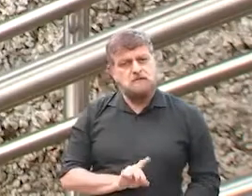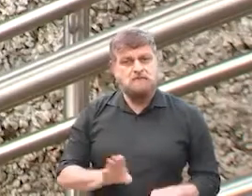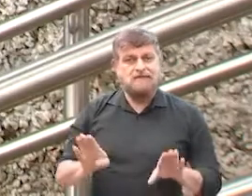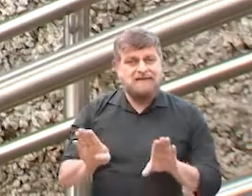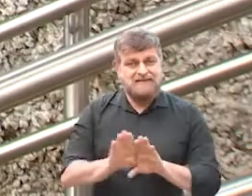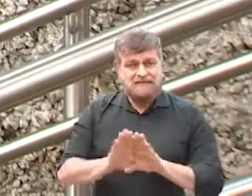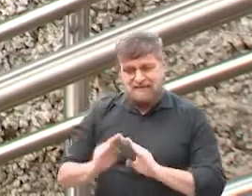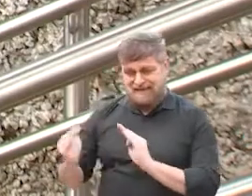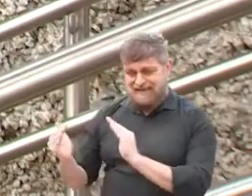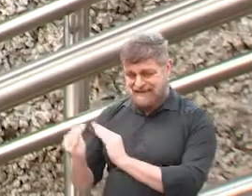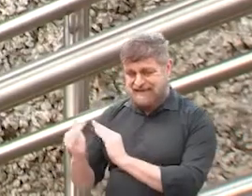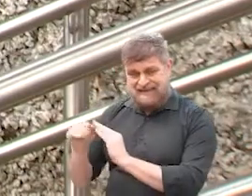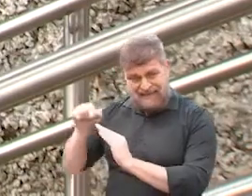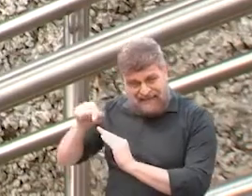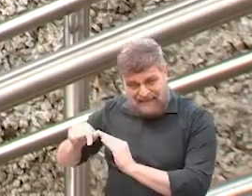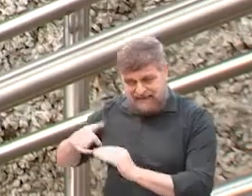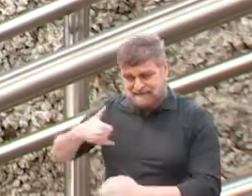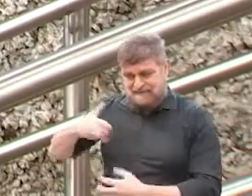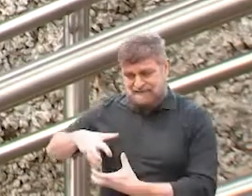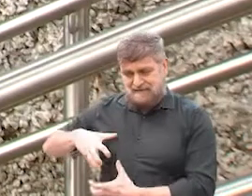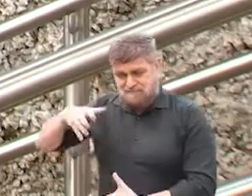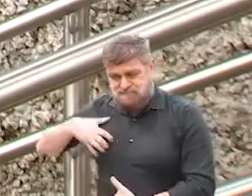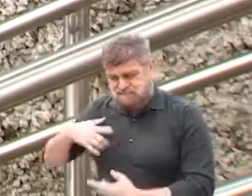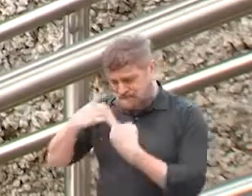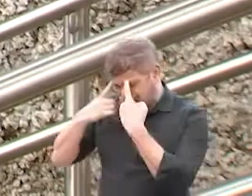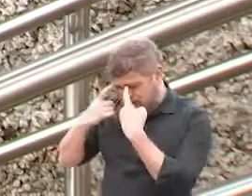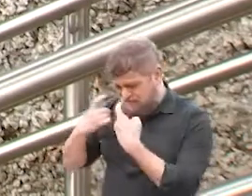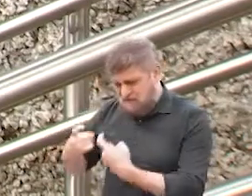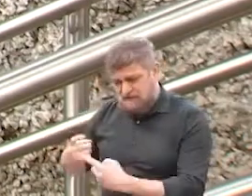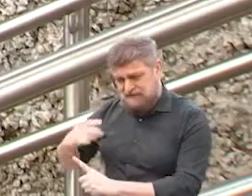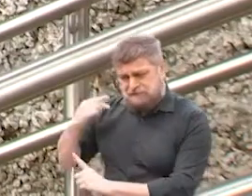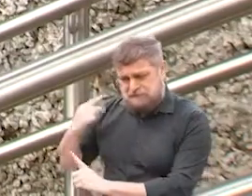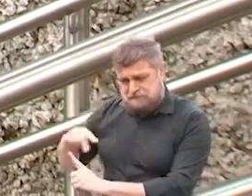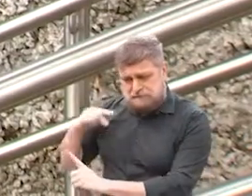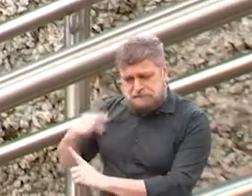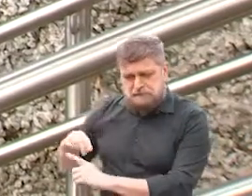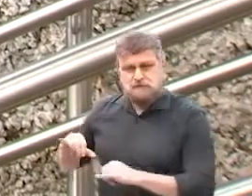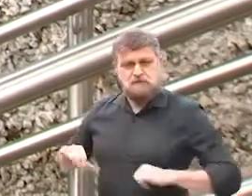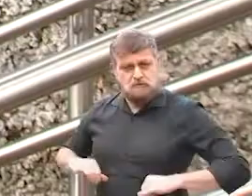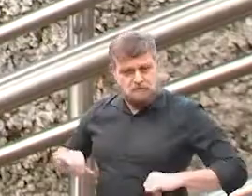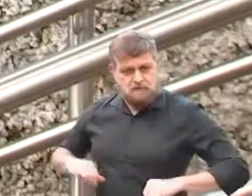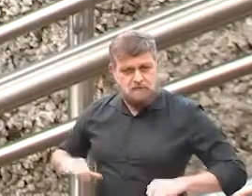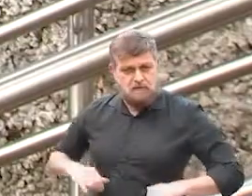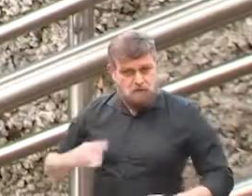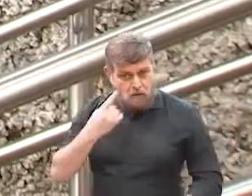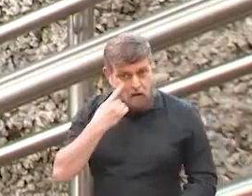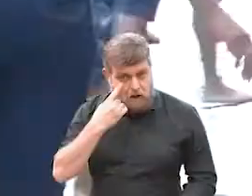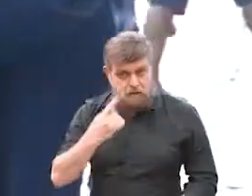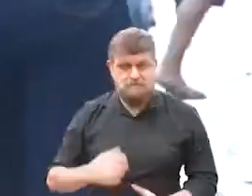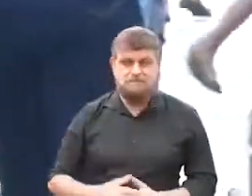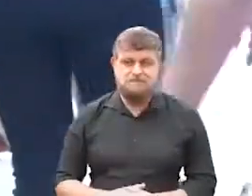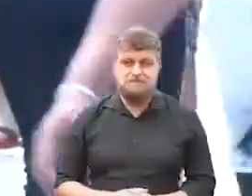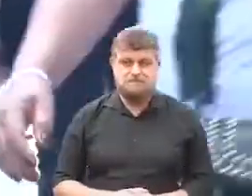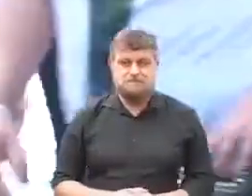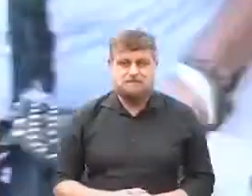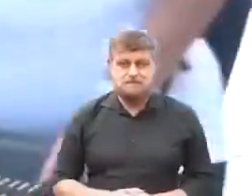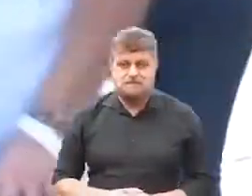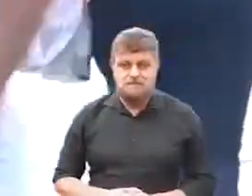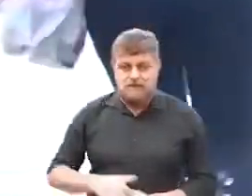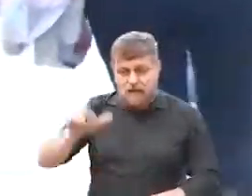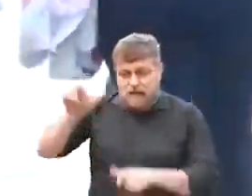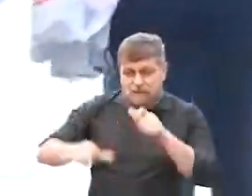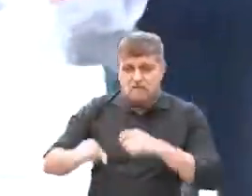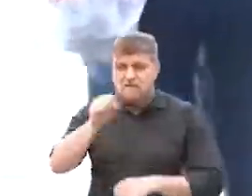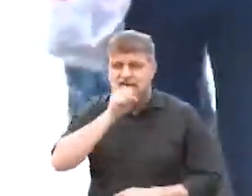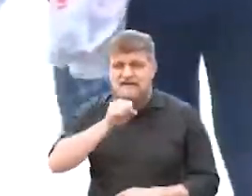também a violência que é praticada contra o idoso dentro de casa. Dê só uma olhada. Idoso no